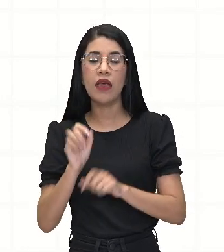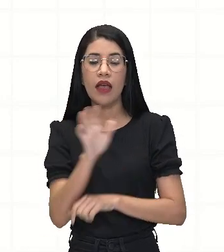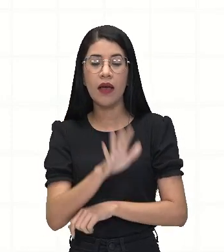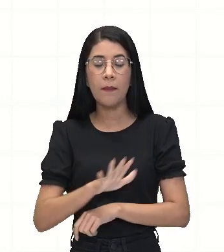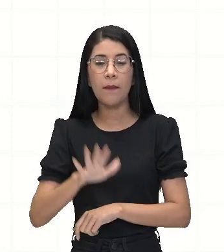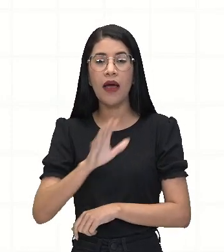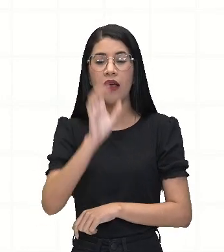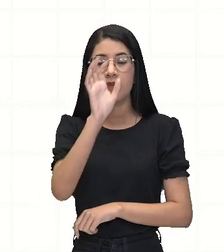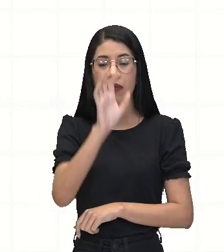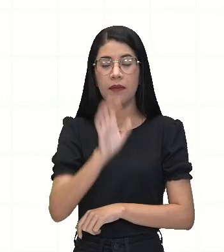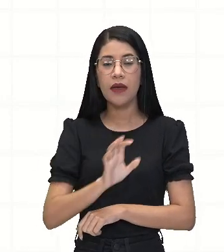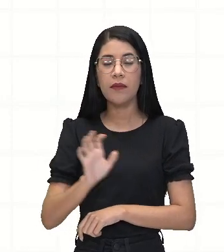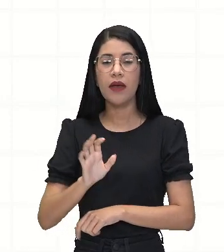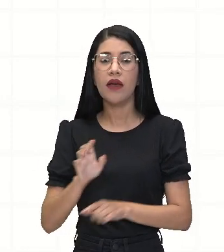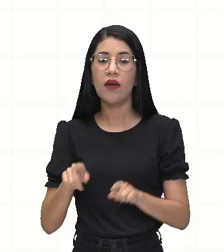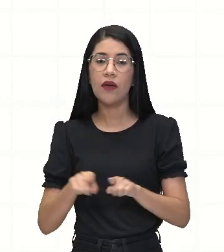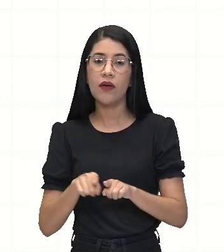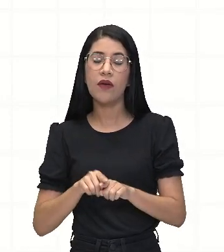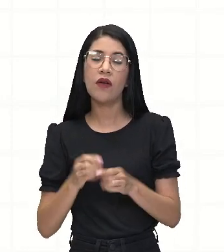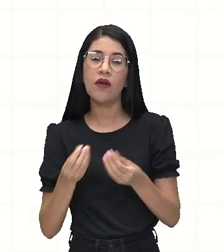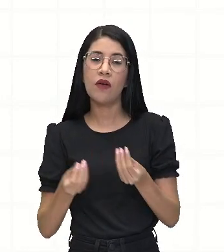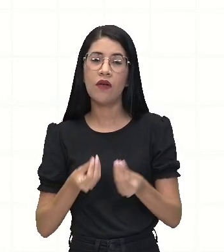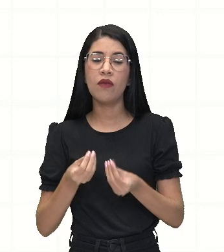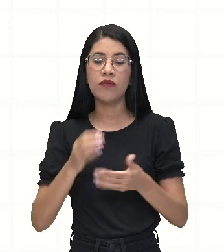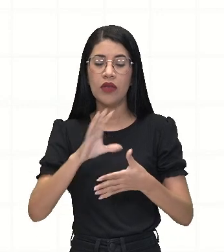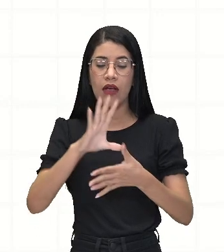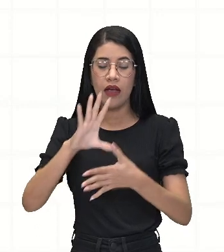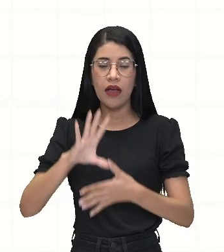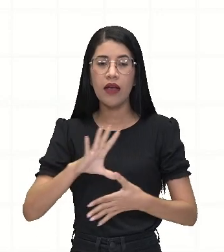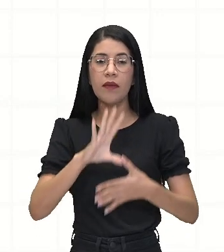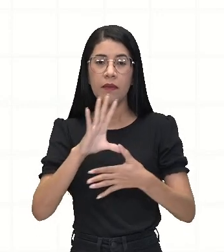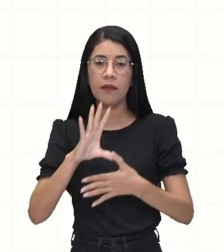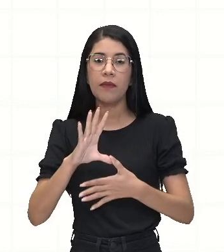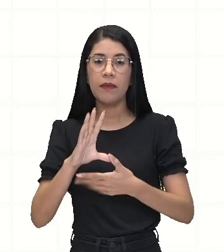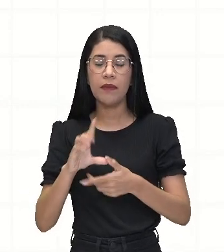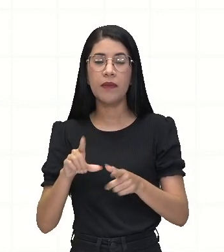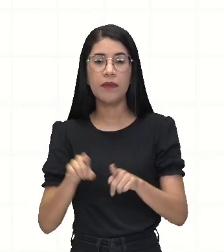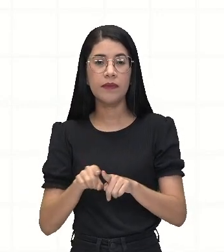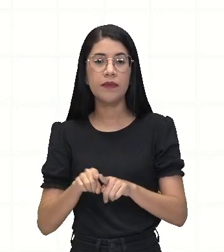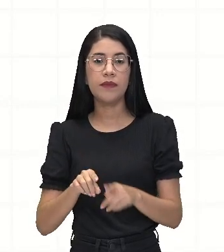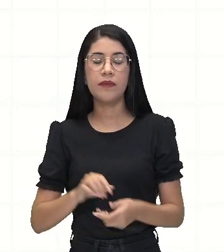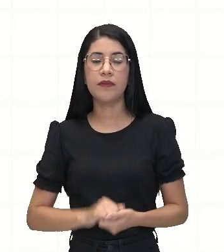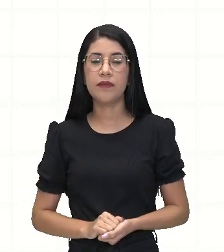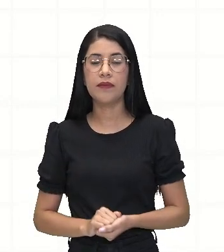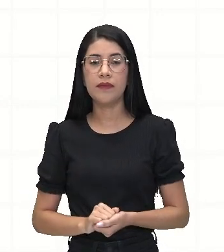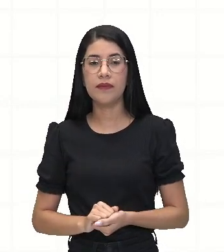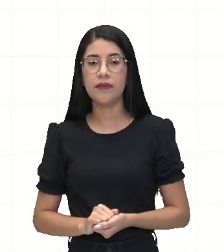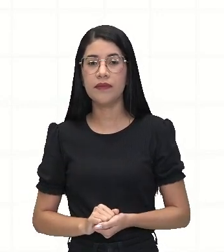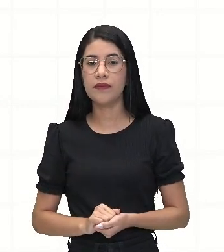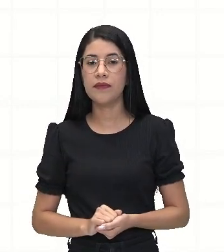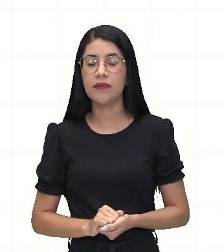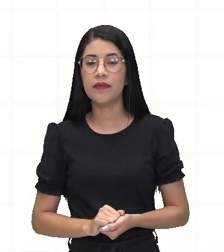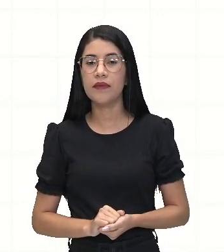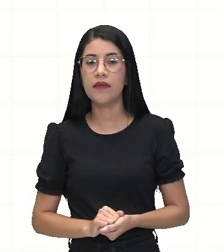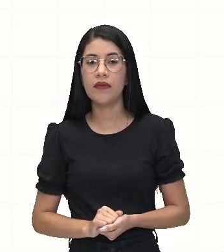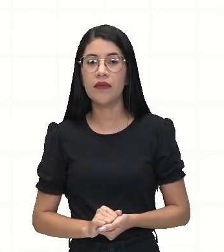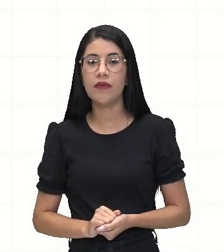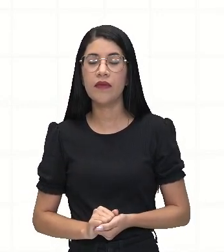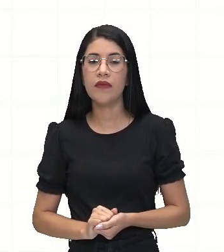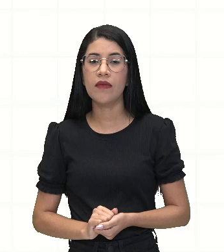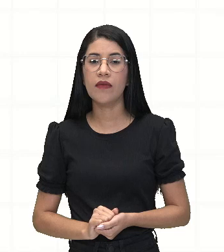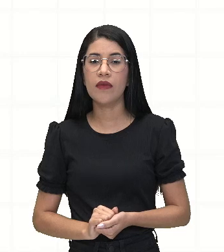regiões conhecidas, como América, ou o continente americano, certo? E para